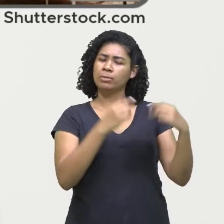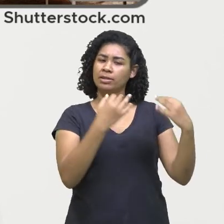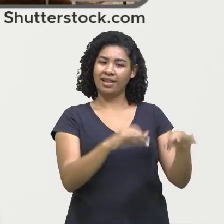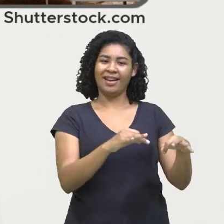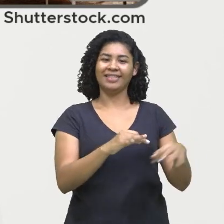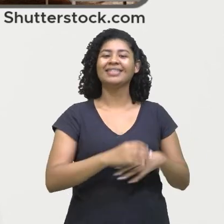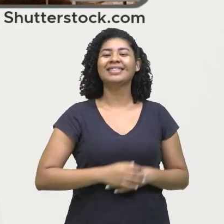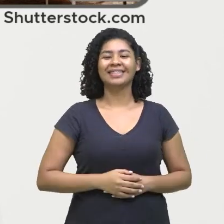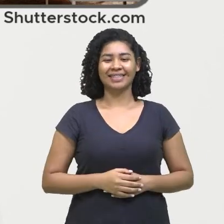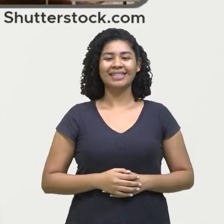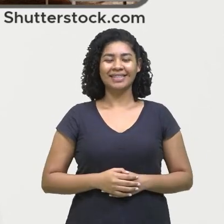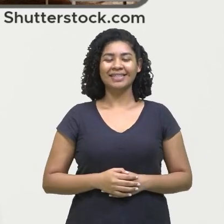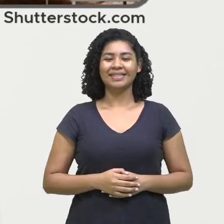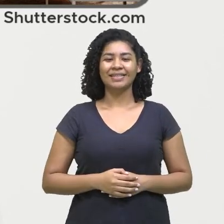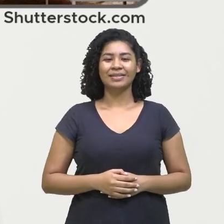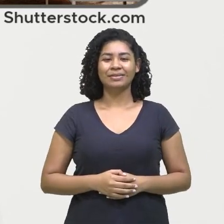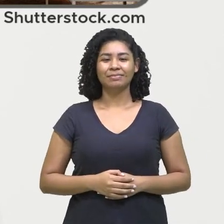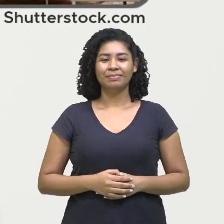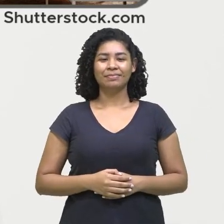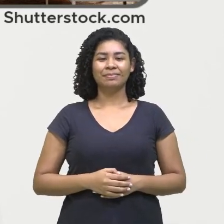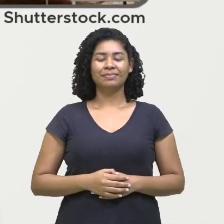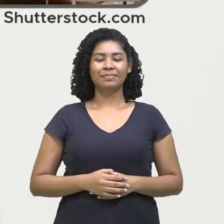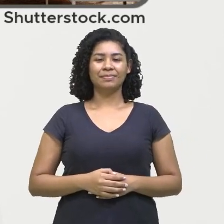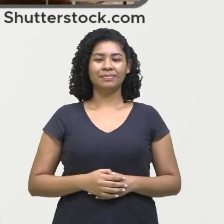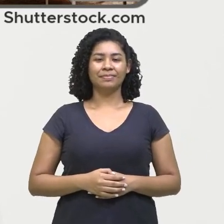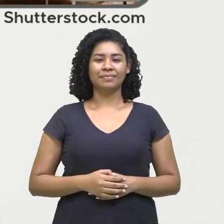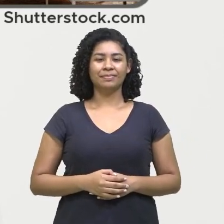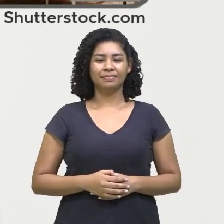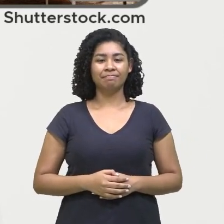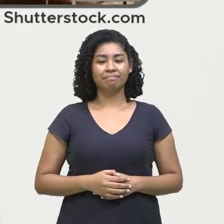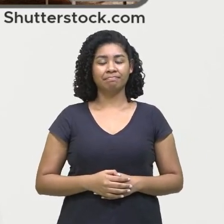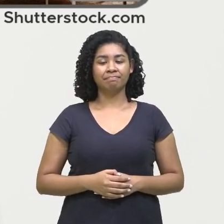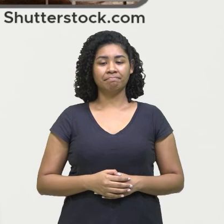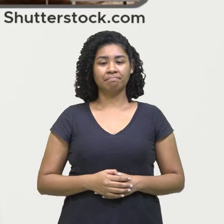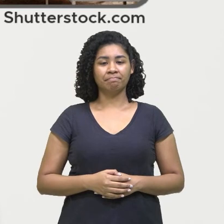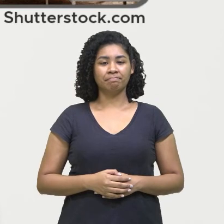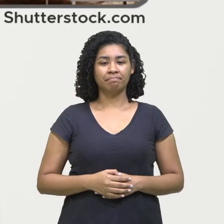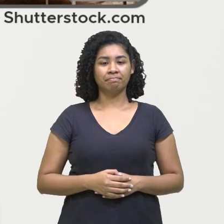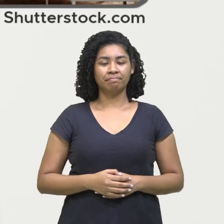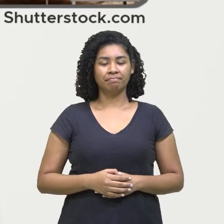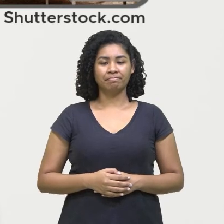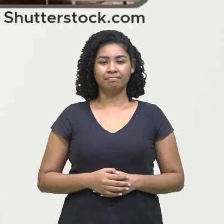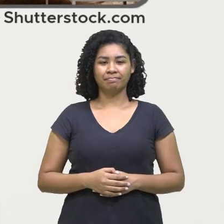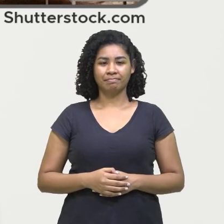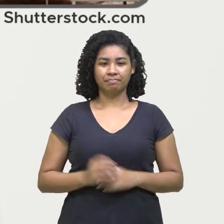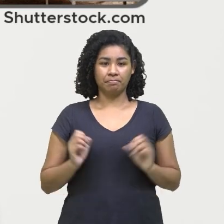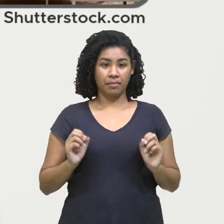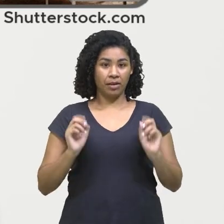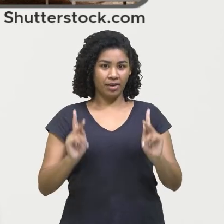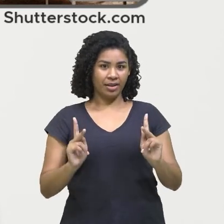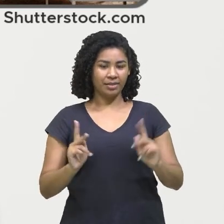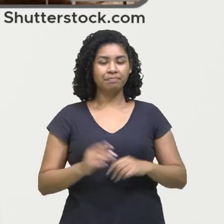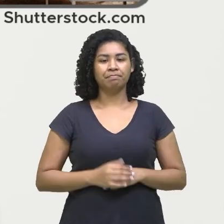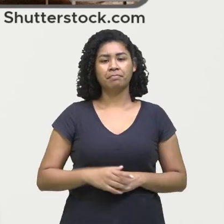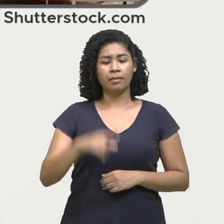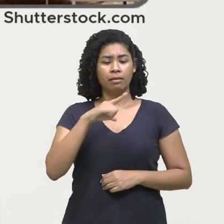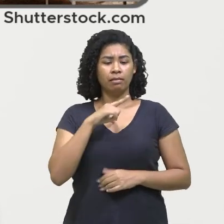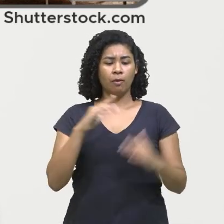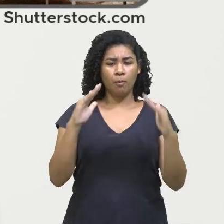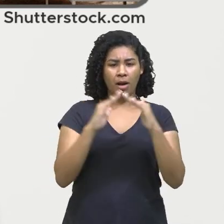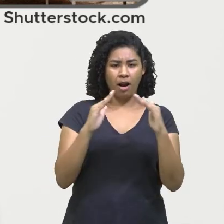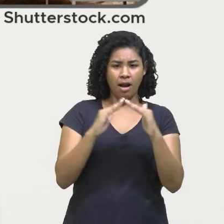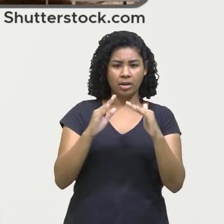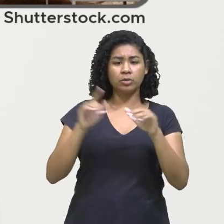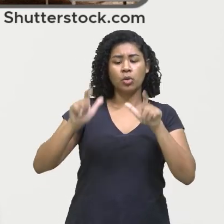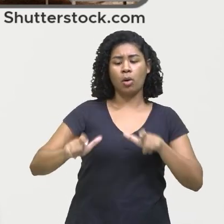Have. I have a house on the beach. Eu tenho uma casa na praia. I have a house